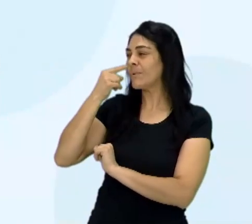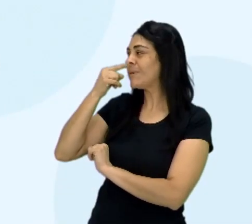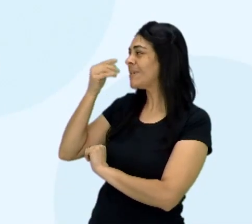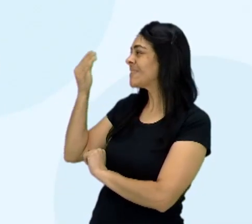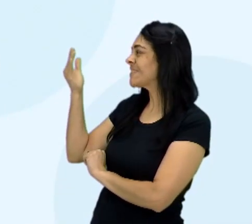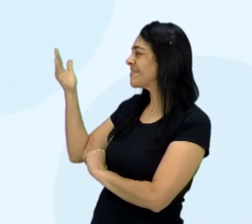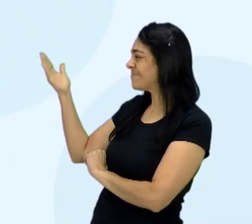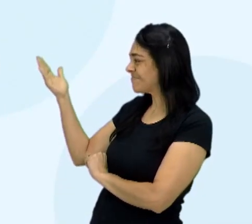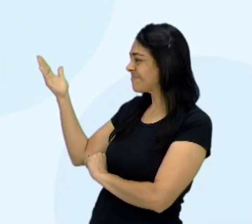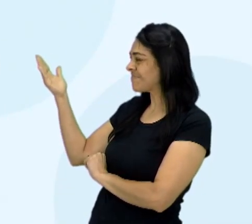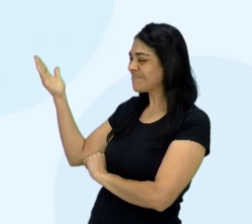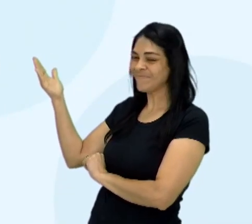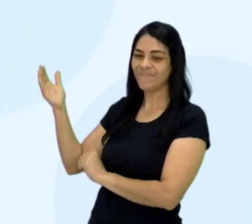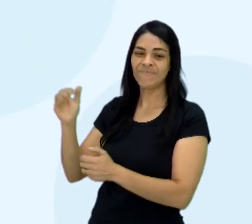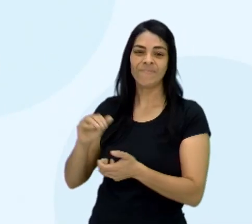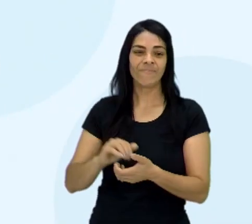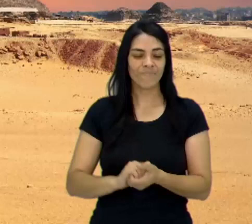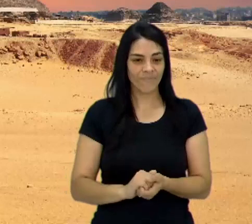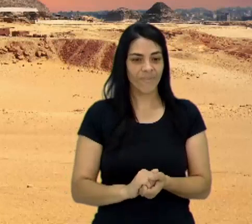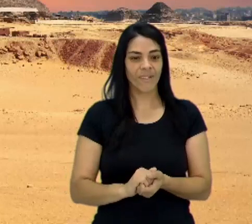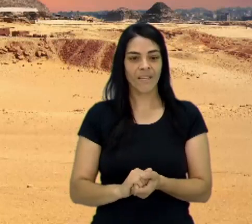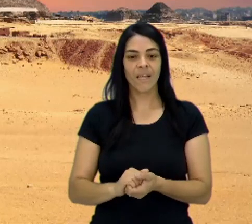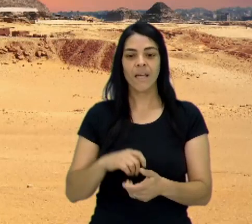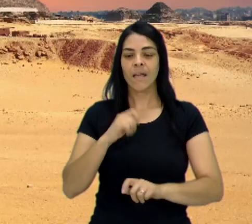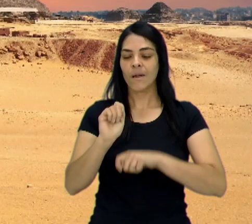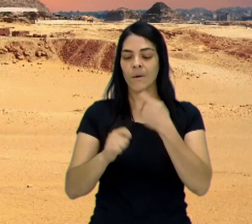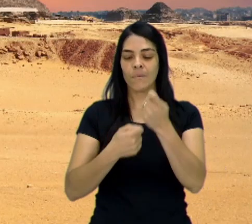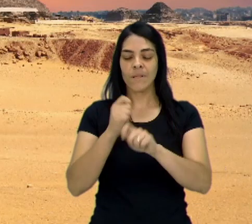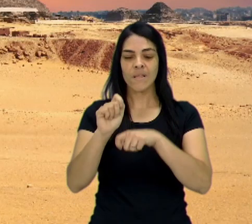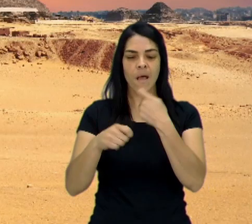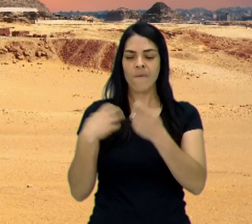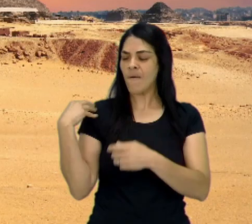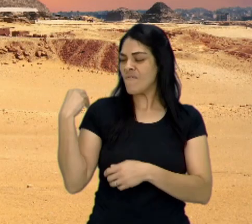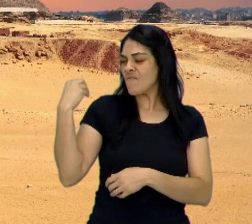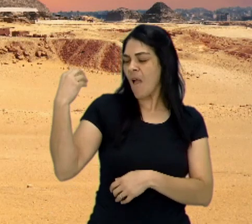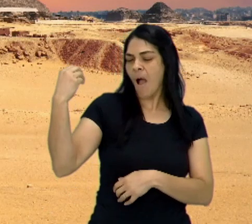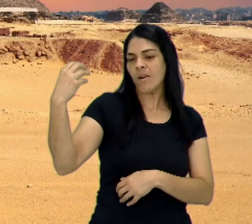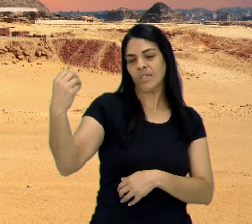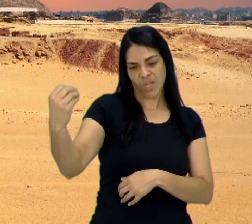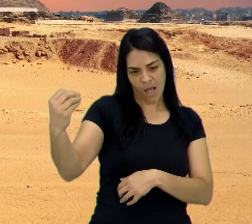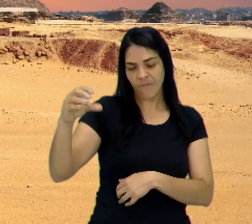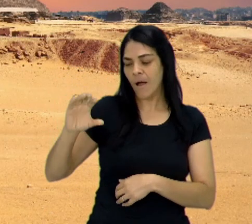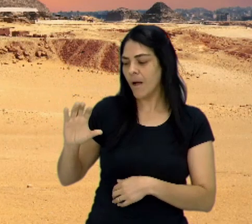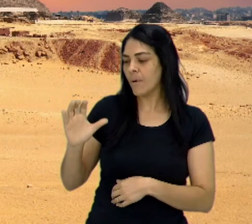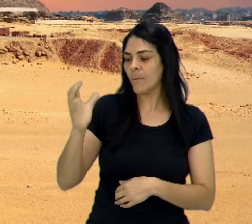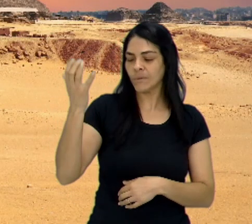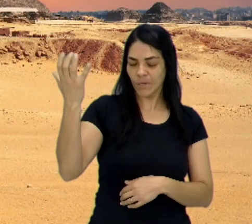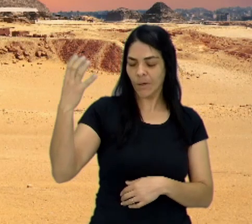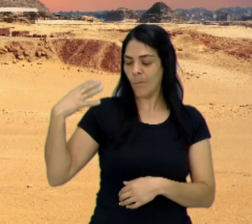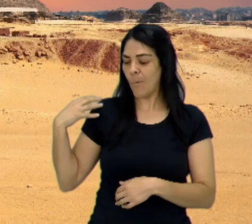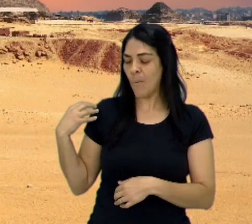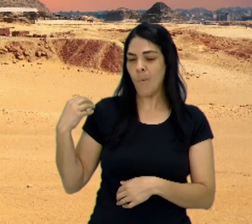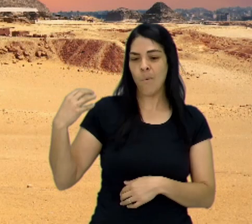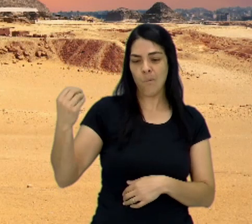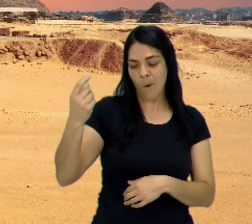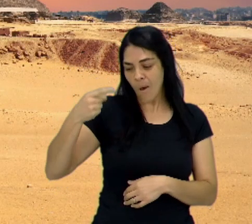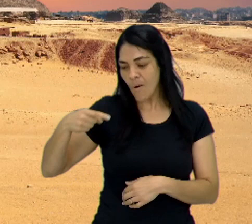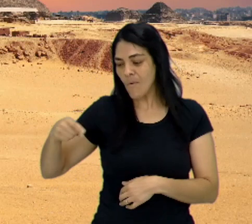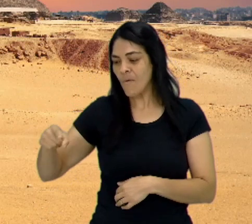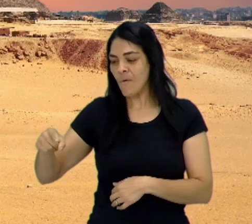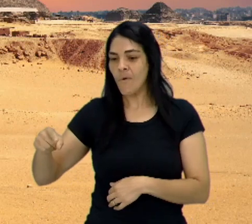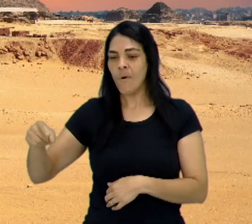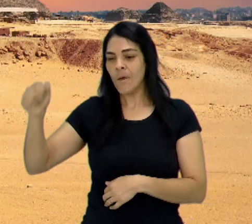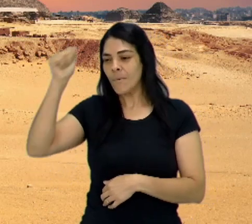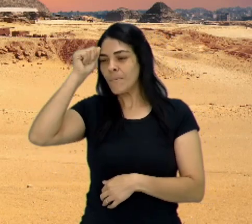para vocês, ó. Ele era um comerciante e viajava pra caramba, tá? E numa dessas viagens ele foi parar lá na África, lá